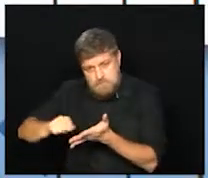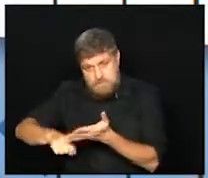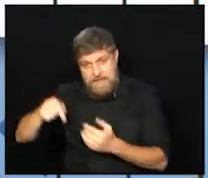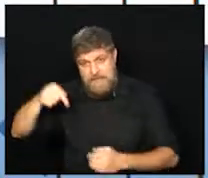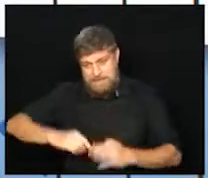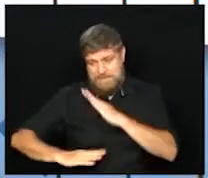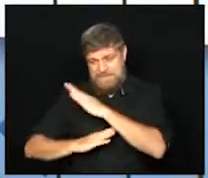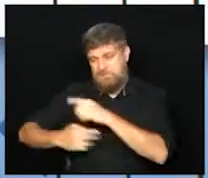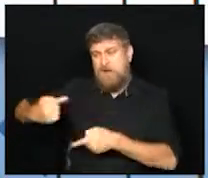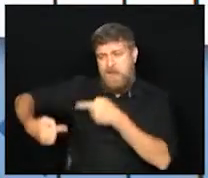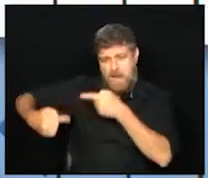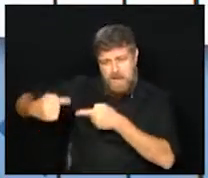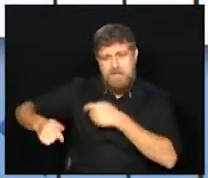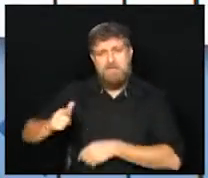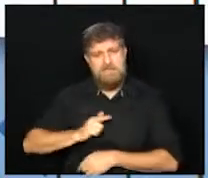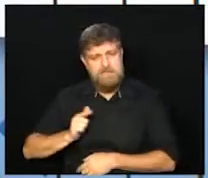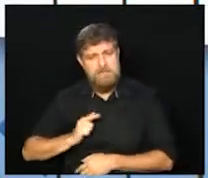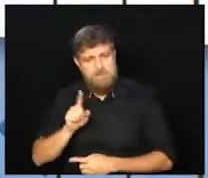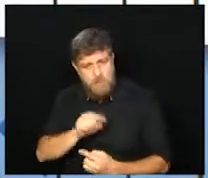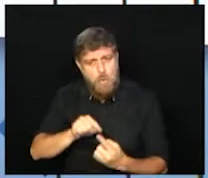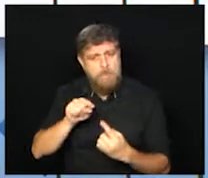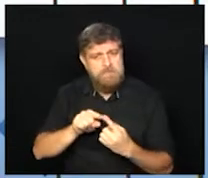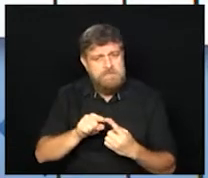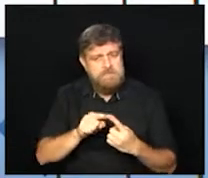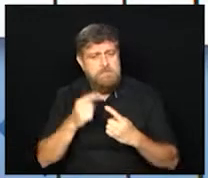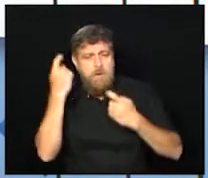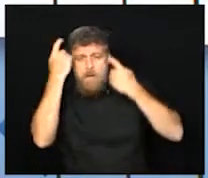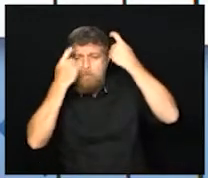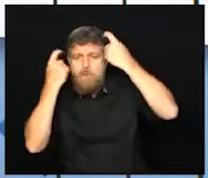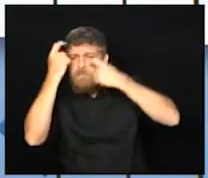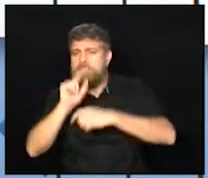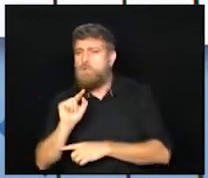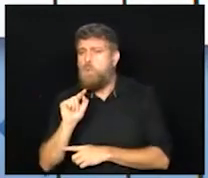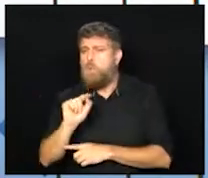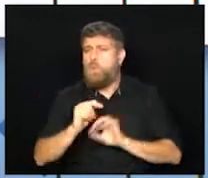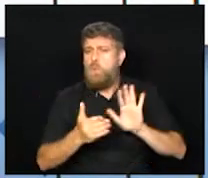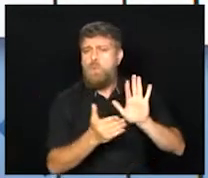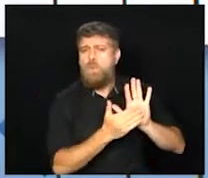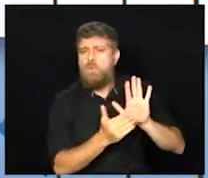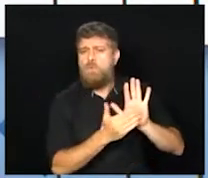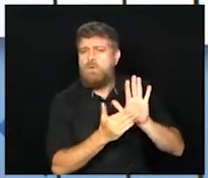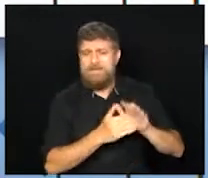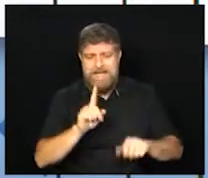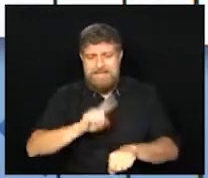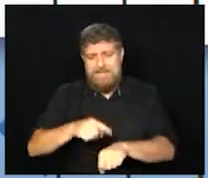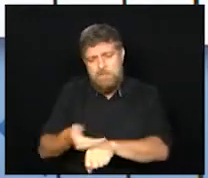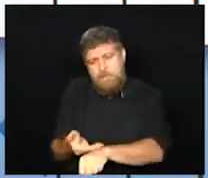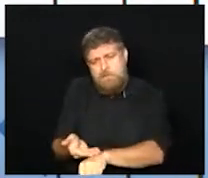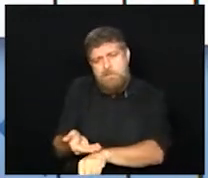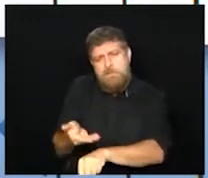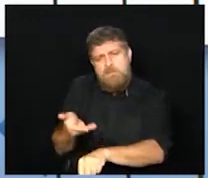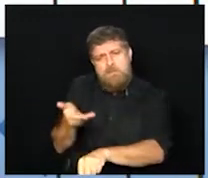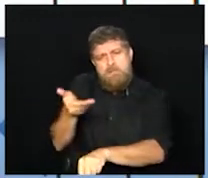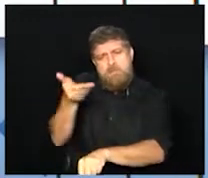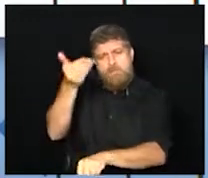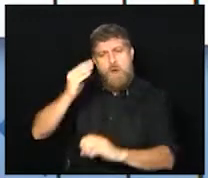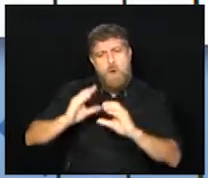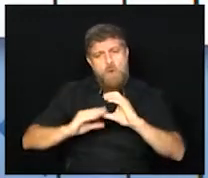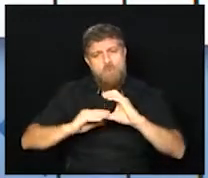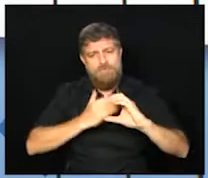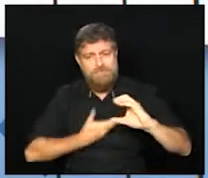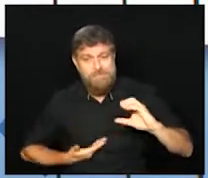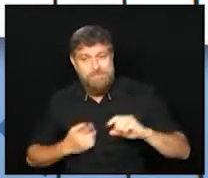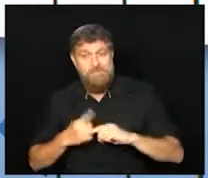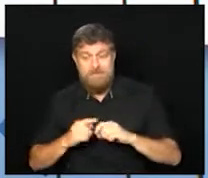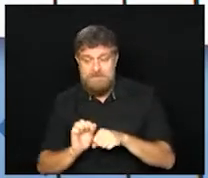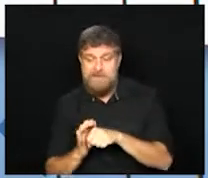plenário da Câmara, justamente com essa preocupação e a proposta de se ampliar o prazo desses concursos devido à pandemia